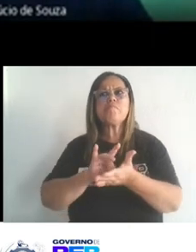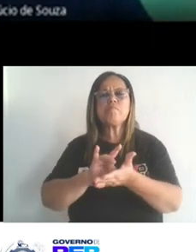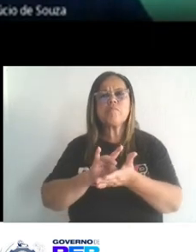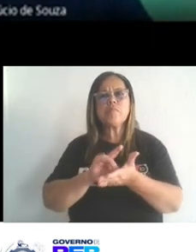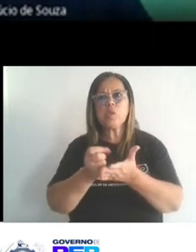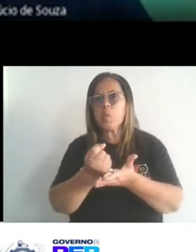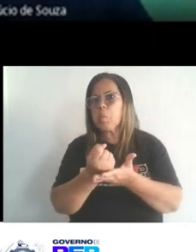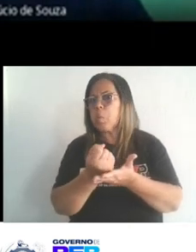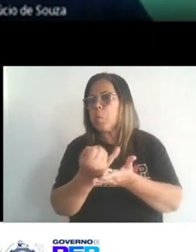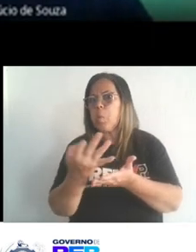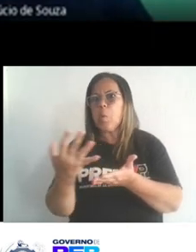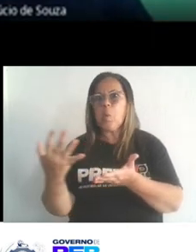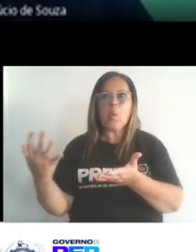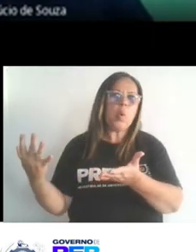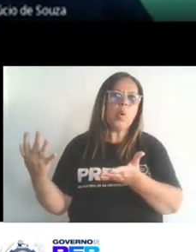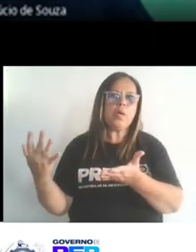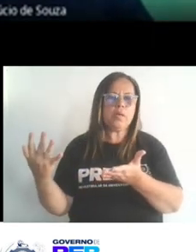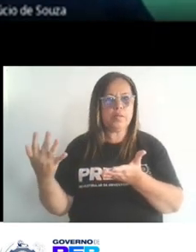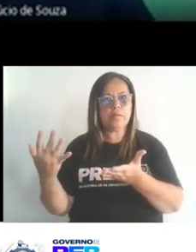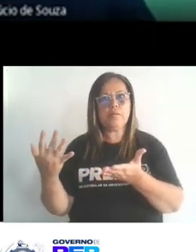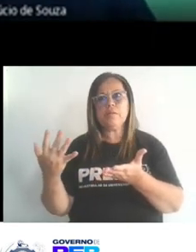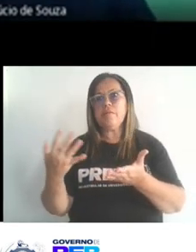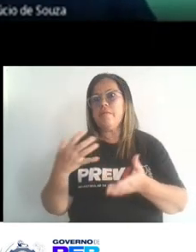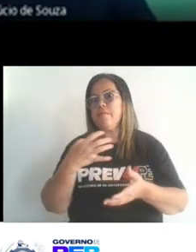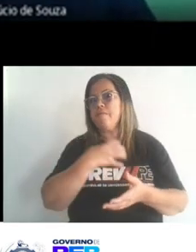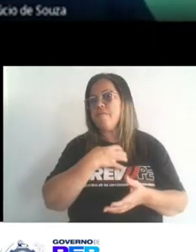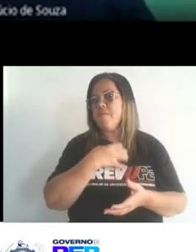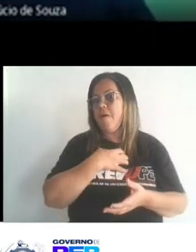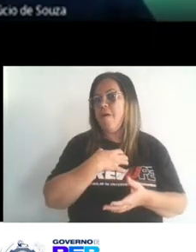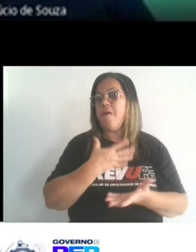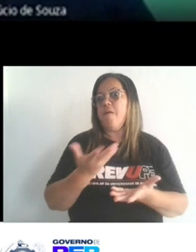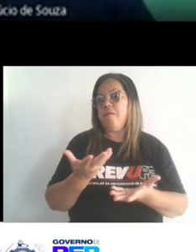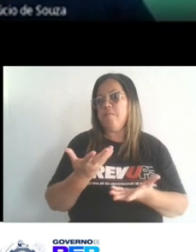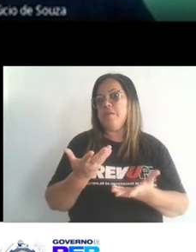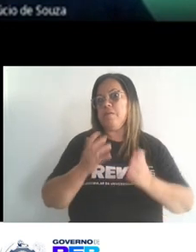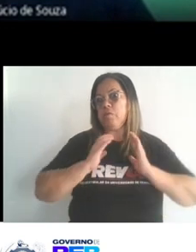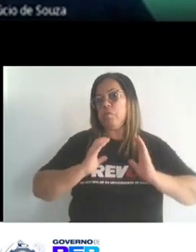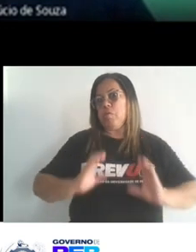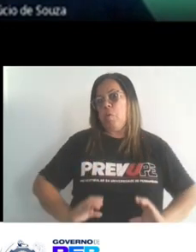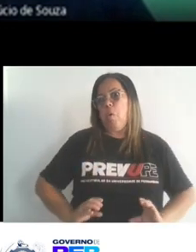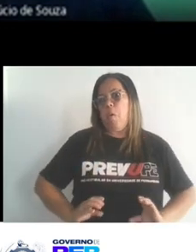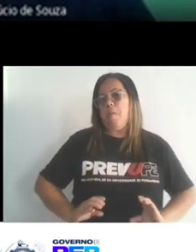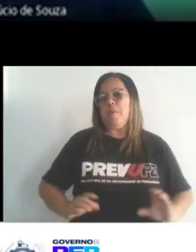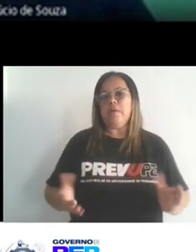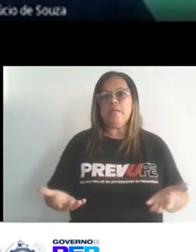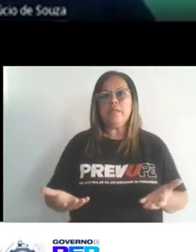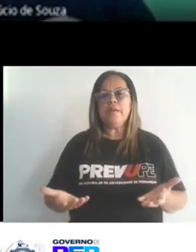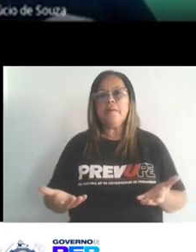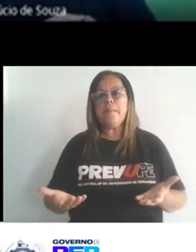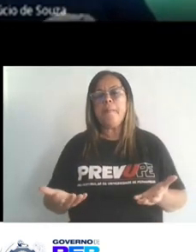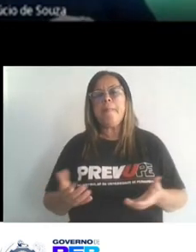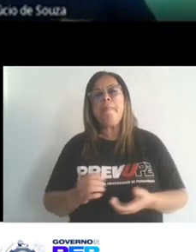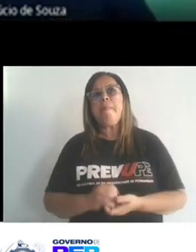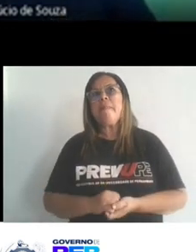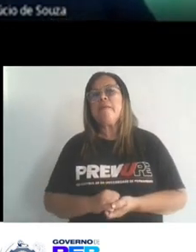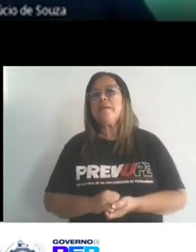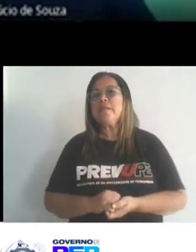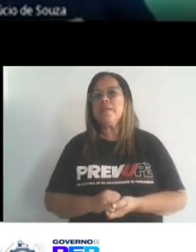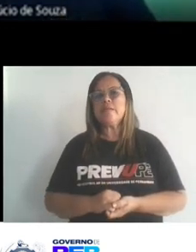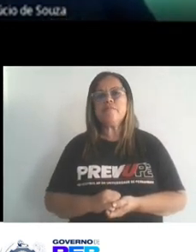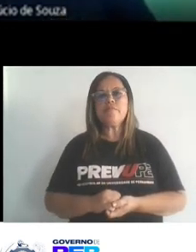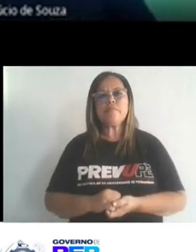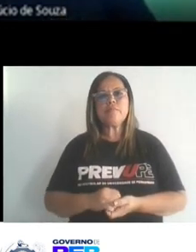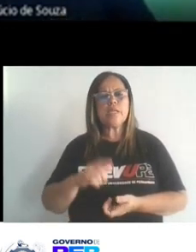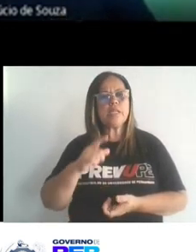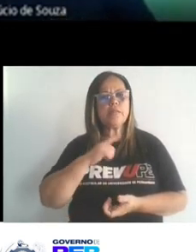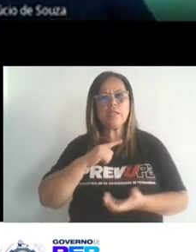quantidade de idiosincrasia de maneiras de se comportar pessoal está envolvida